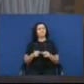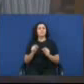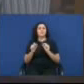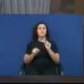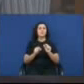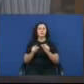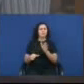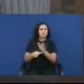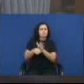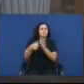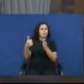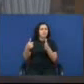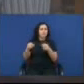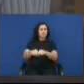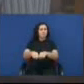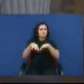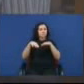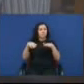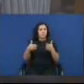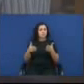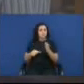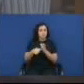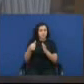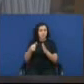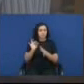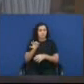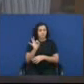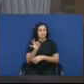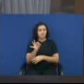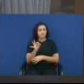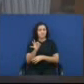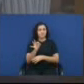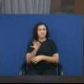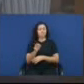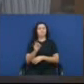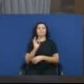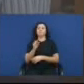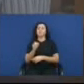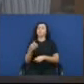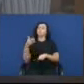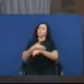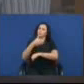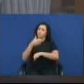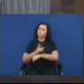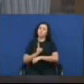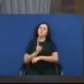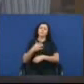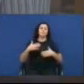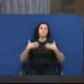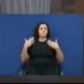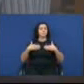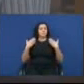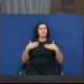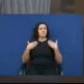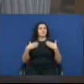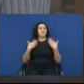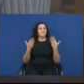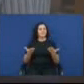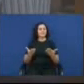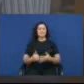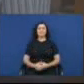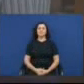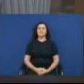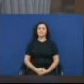denuncia que deve ser a primeira vez que ele está no plenário acompanhando as sessões. É isso mesmo? Pois bem, venha sempre. É uma alegria receber a todos